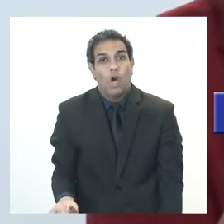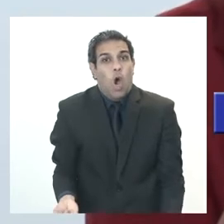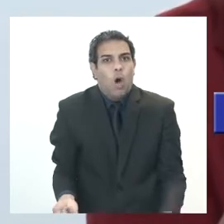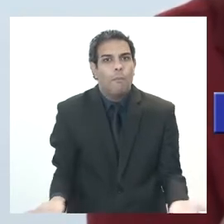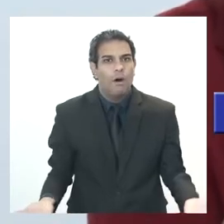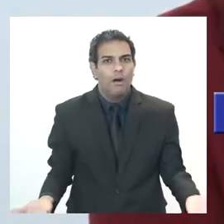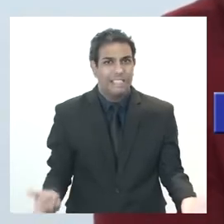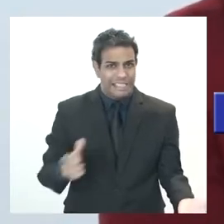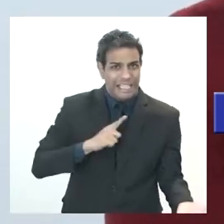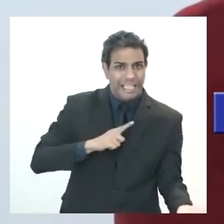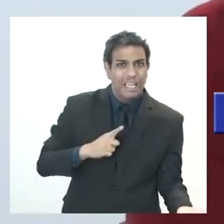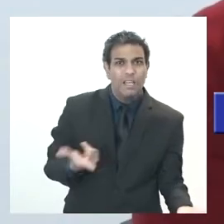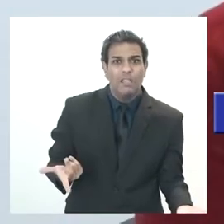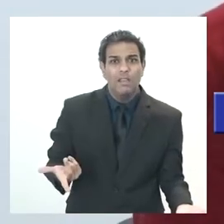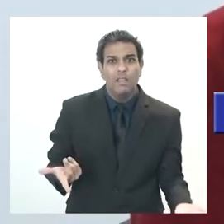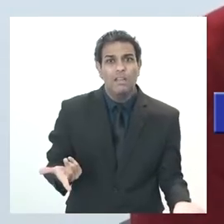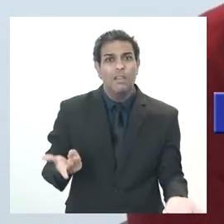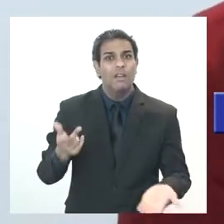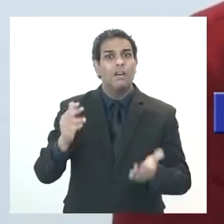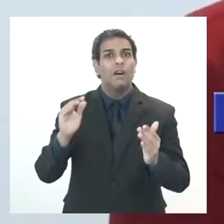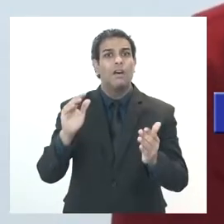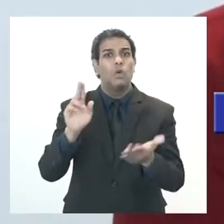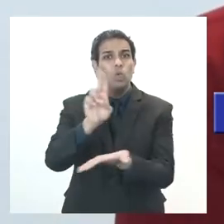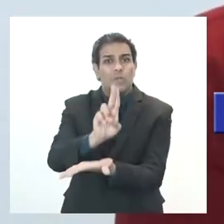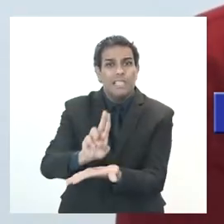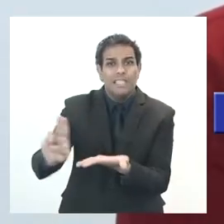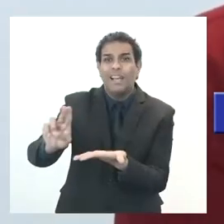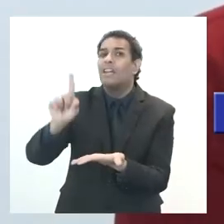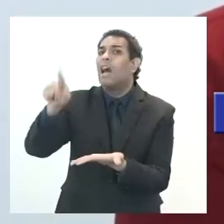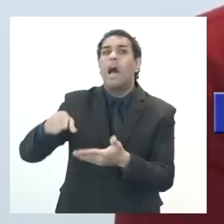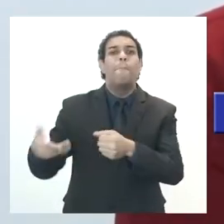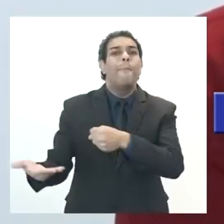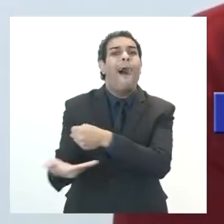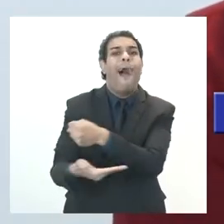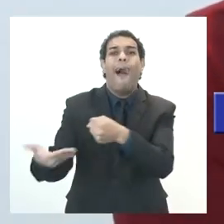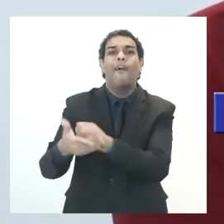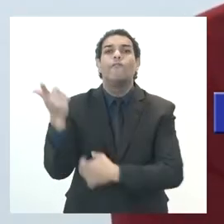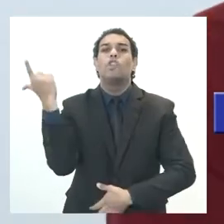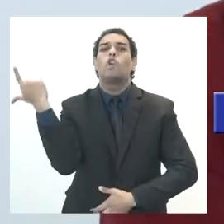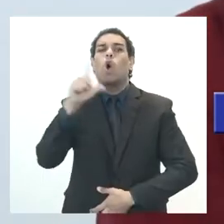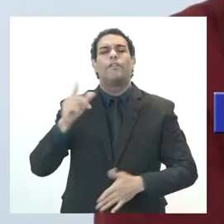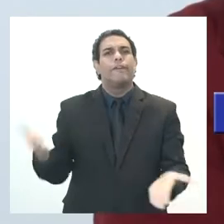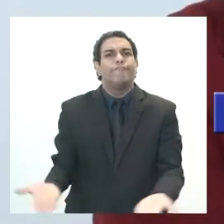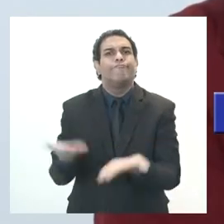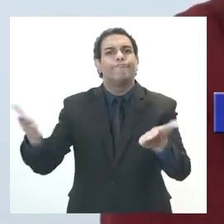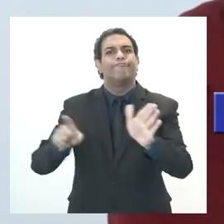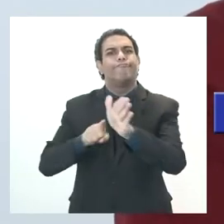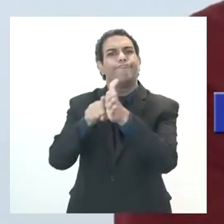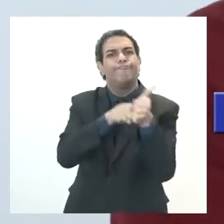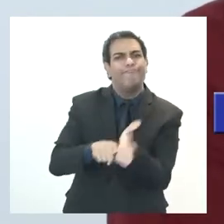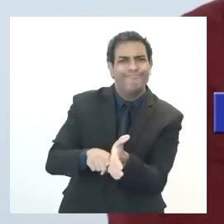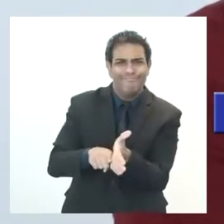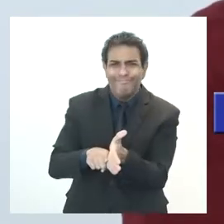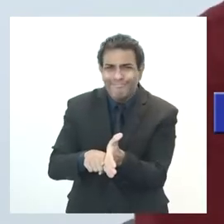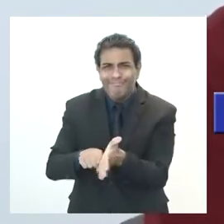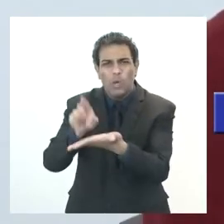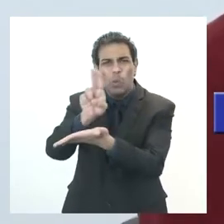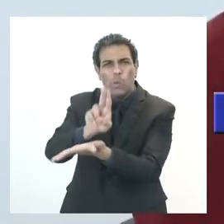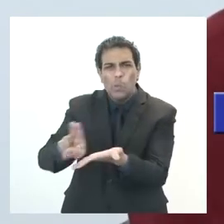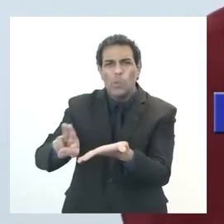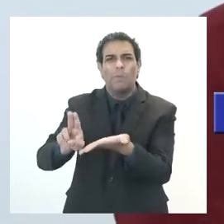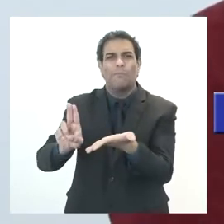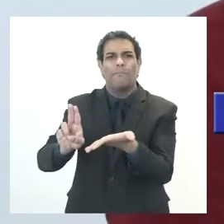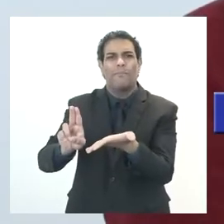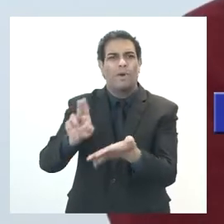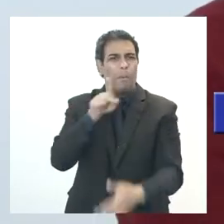as Universidades elas são fundamentais no desenvolvimento da pesquisa então é destruir toda a